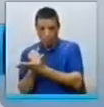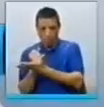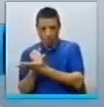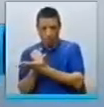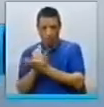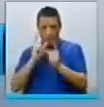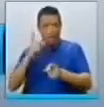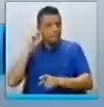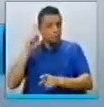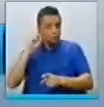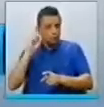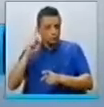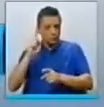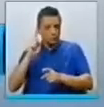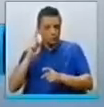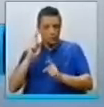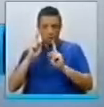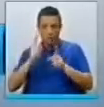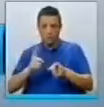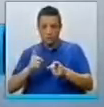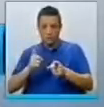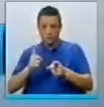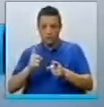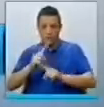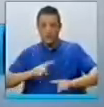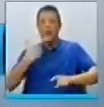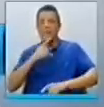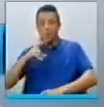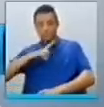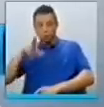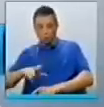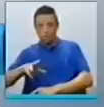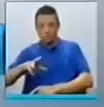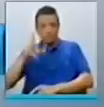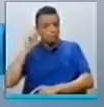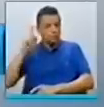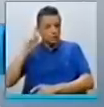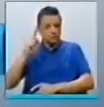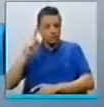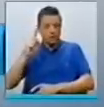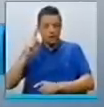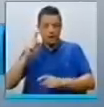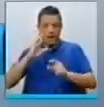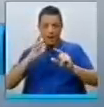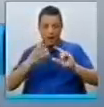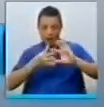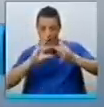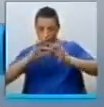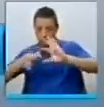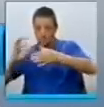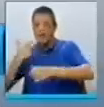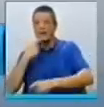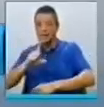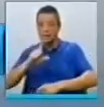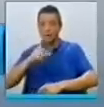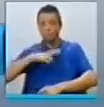extremamente importanto impor no mundo fundamentalmente no mundo lusófono Esse aspecto é um aspecto crucial é a nossa articulação com os países de língua com os países de